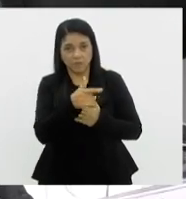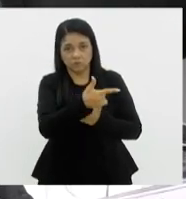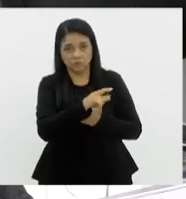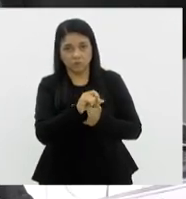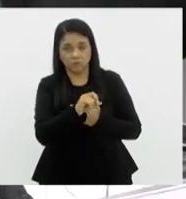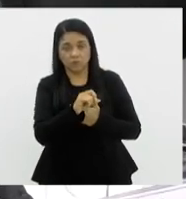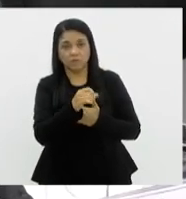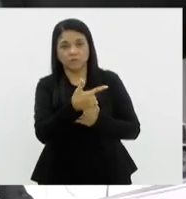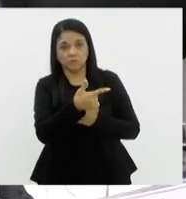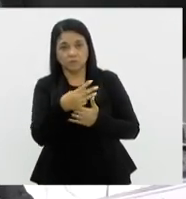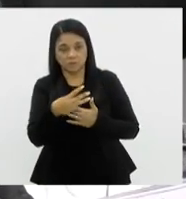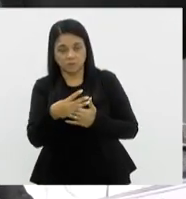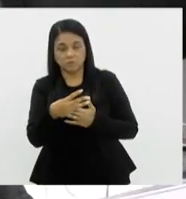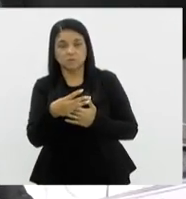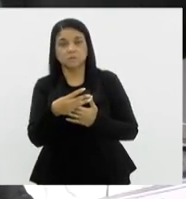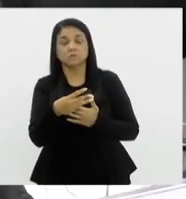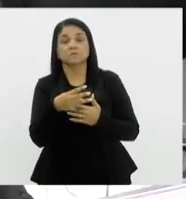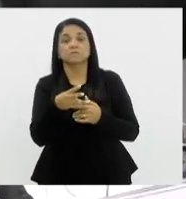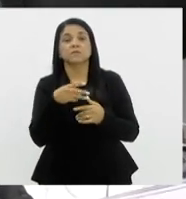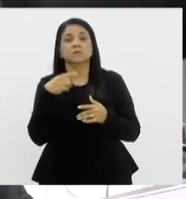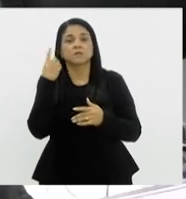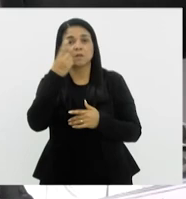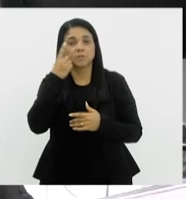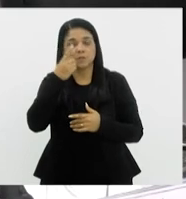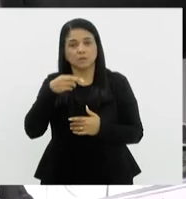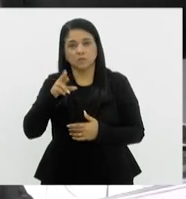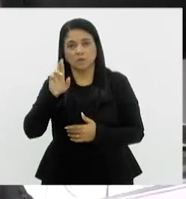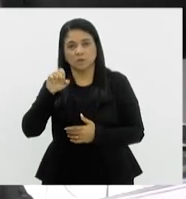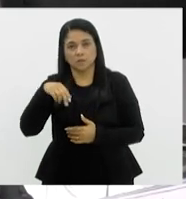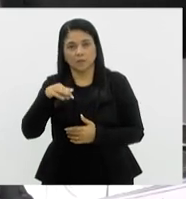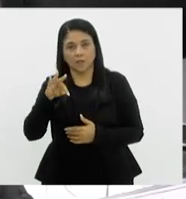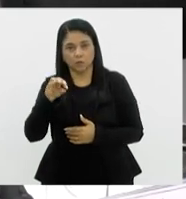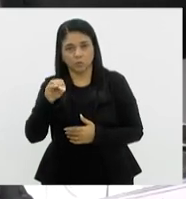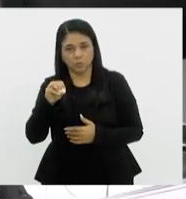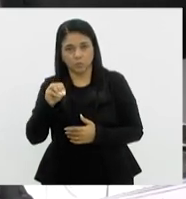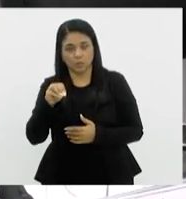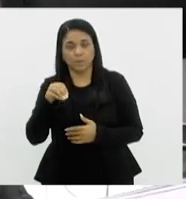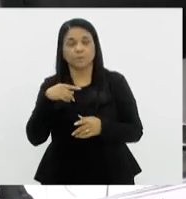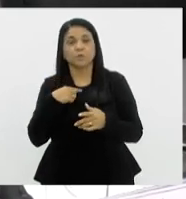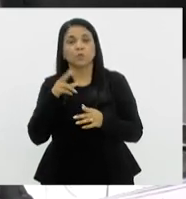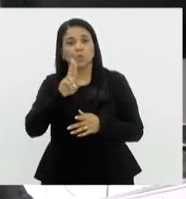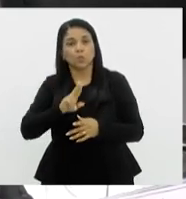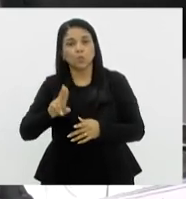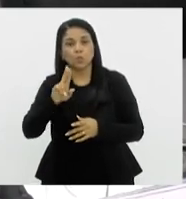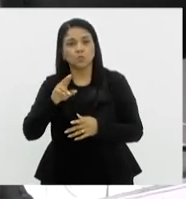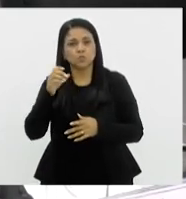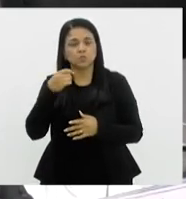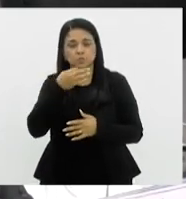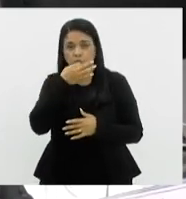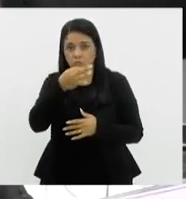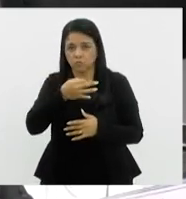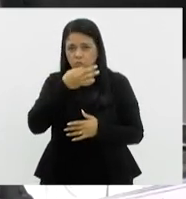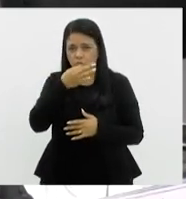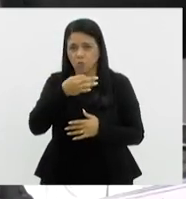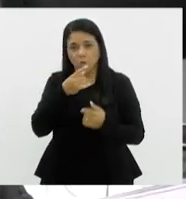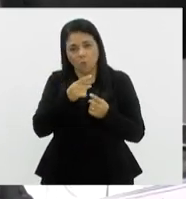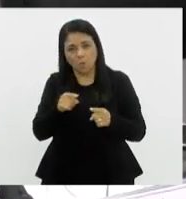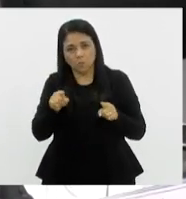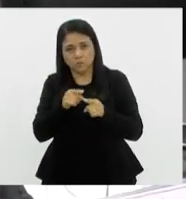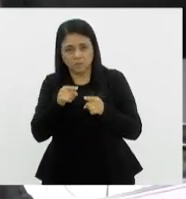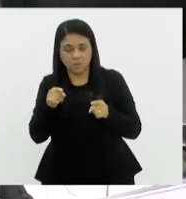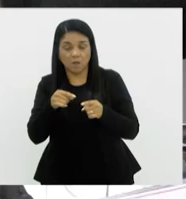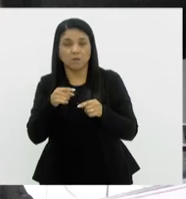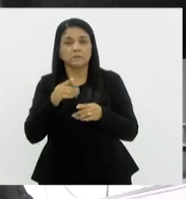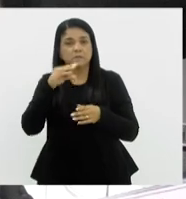23, de autoria do deputado Renato Machado, que dispõe sobre o uso de aparelhos sonoros ou musicais no interior